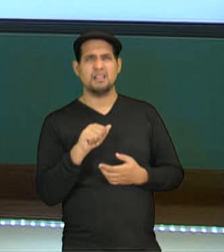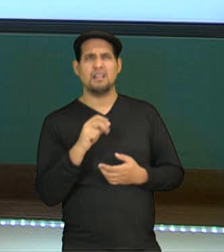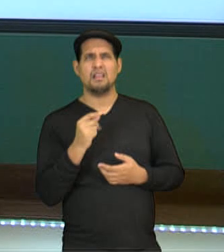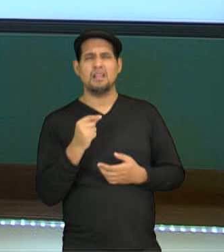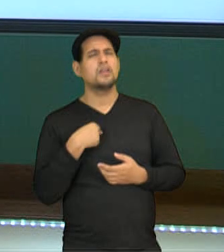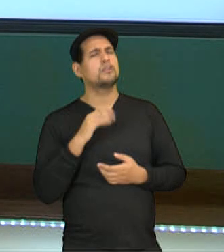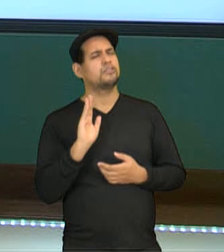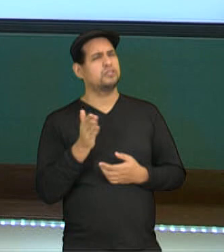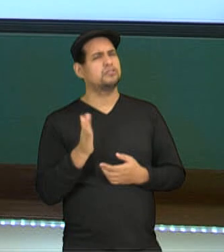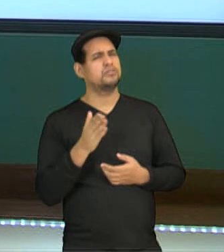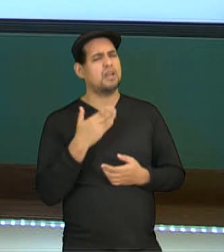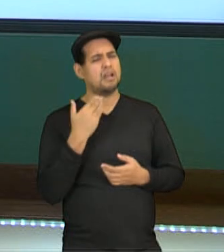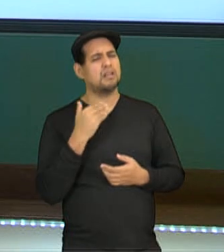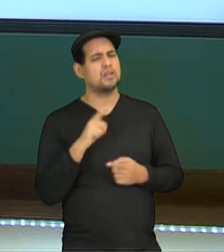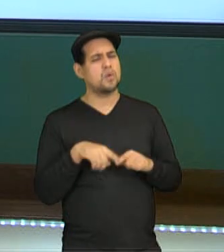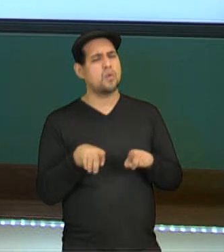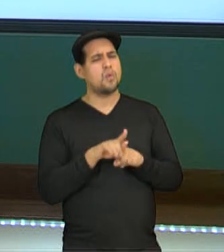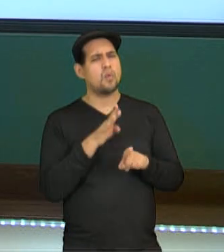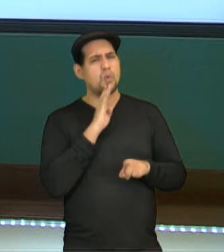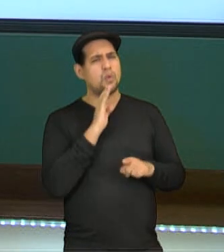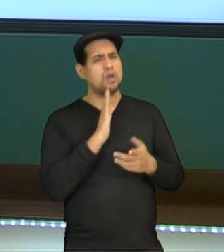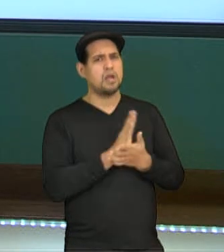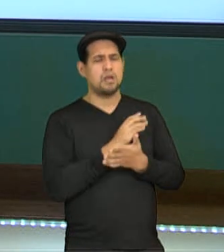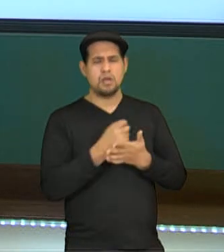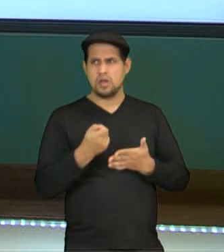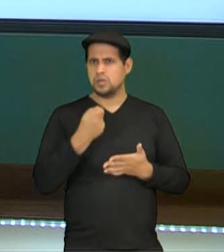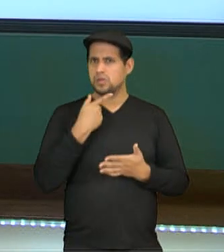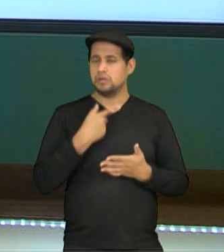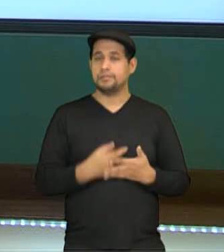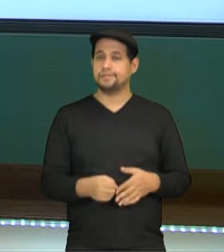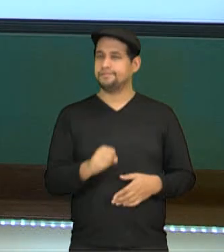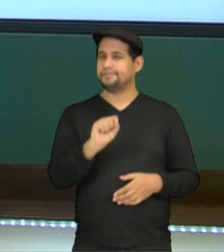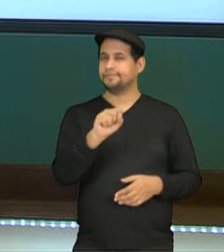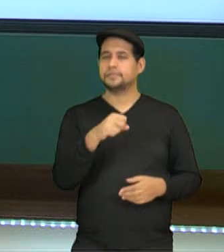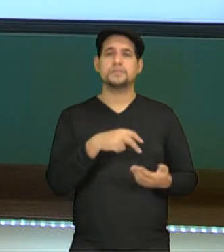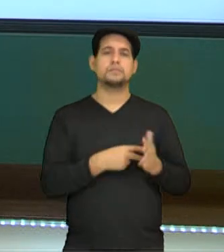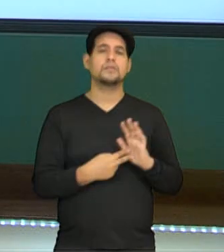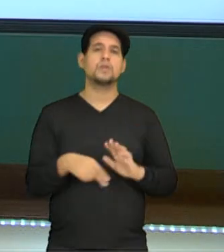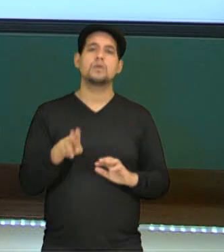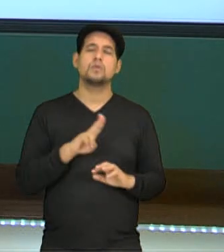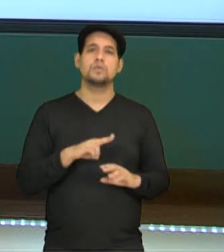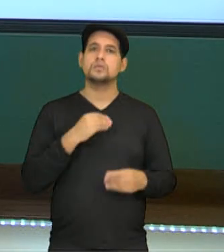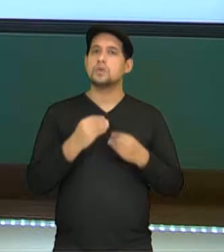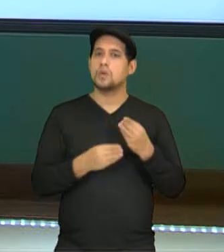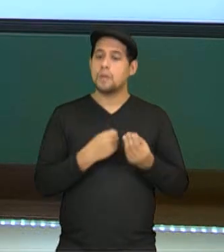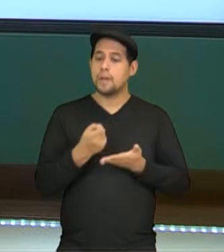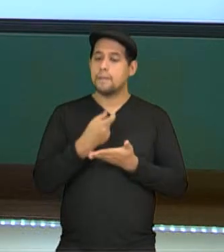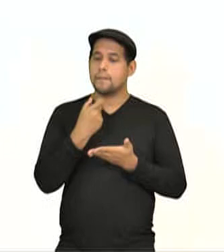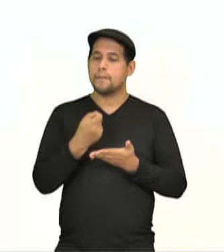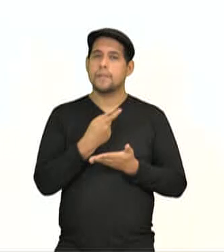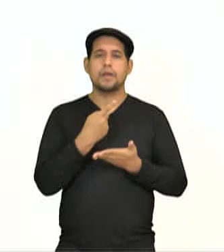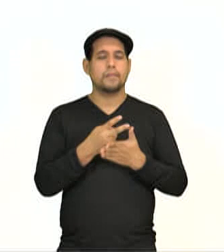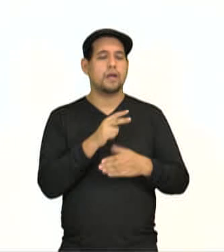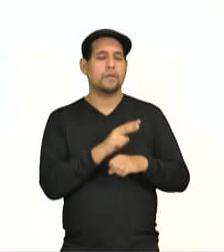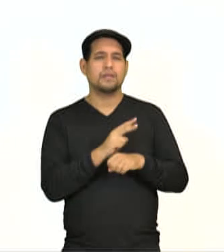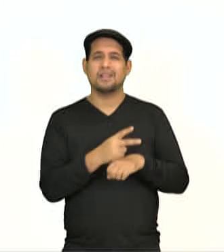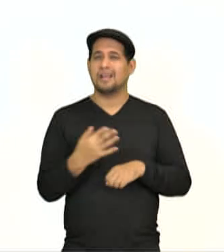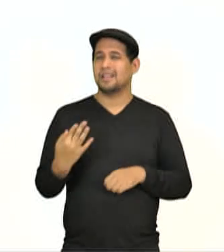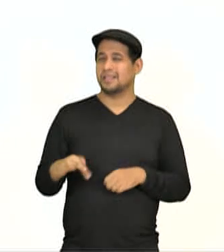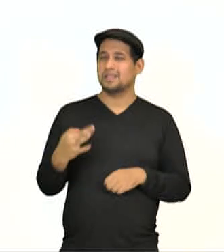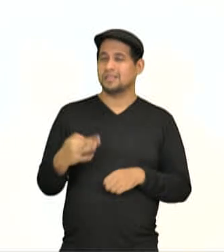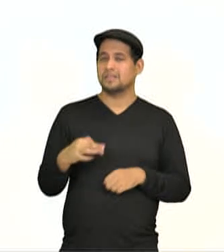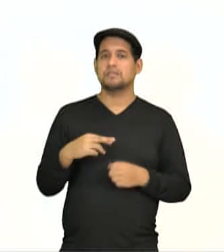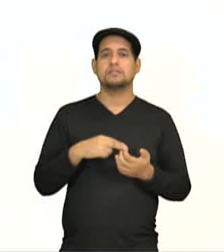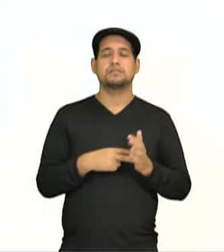eu já tomei, professor, e conheço alguém que toma. Sim, é utilizado como medicamento para tratar a dor, é